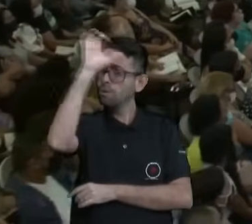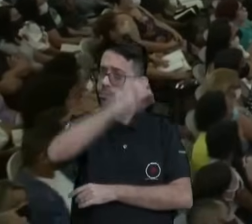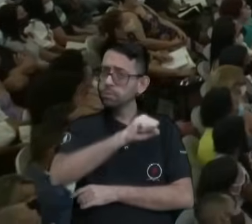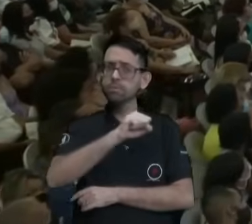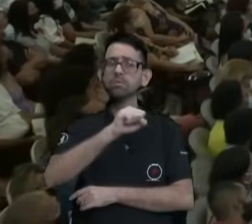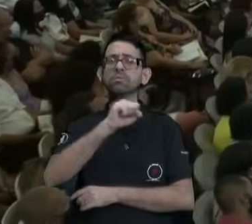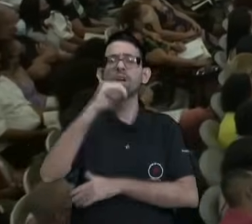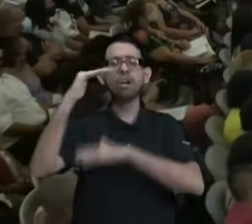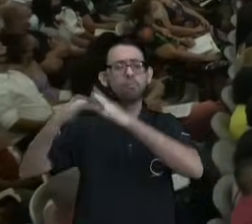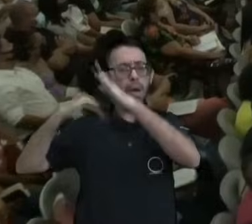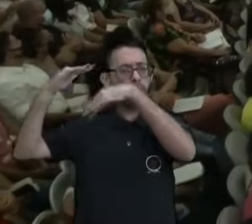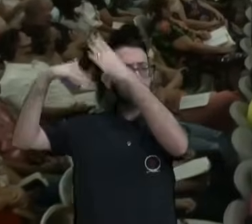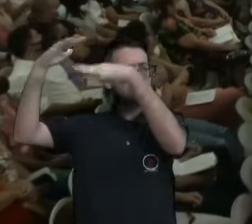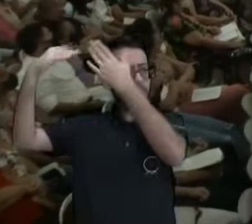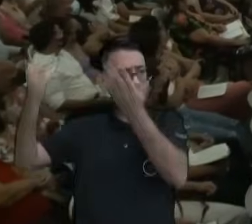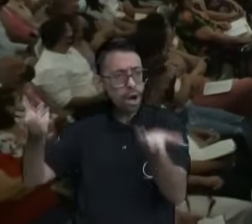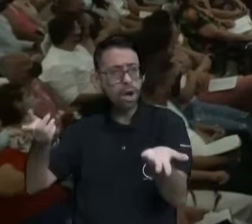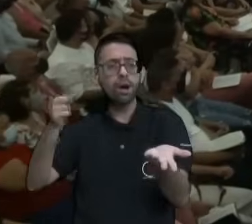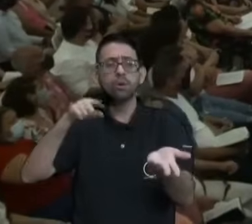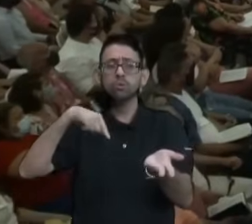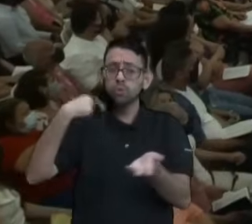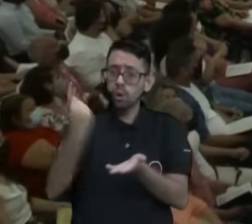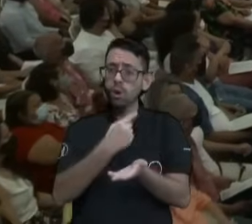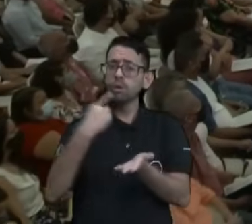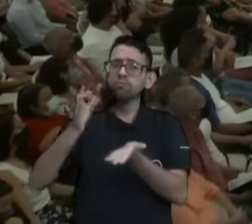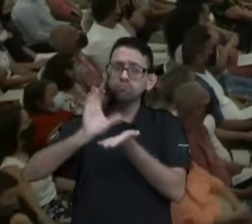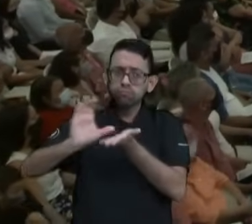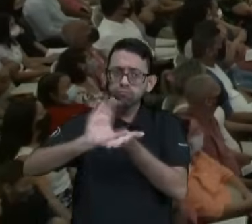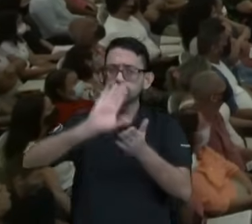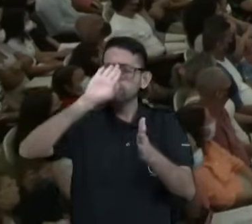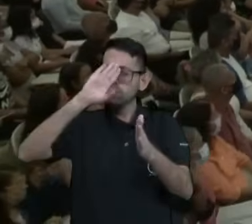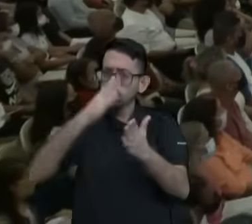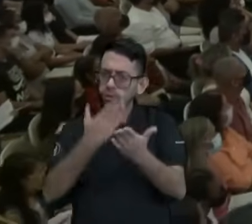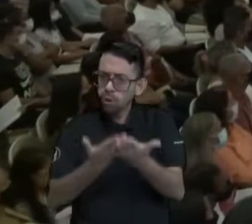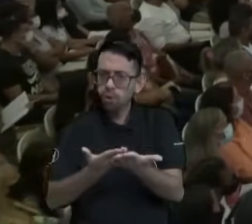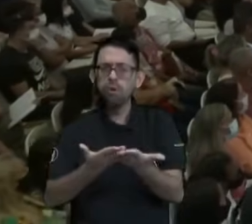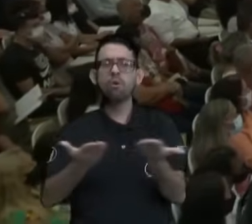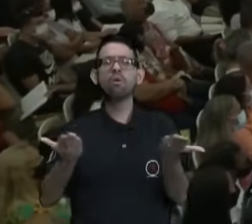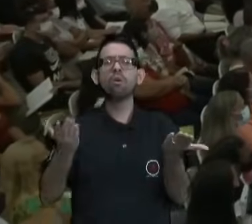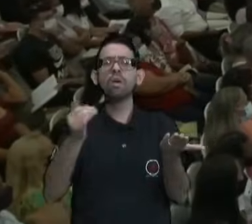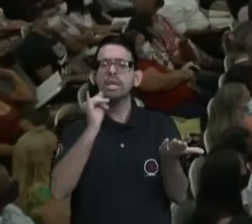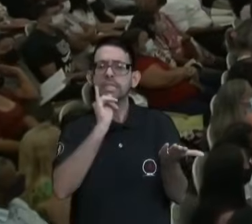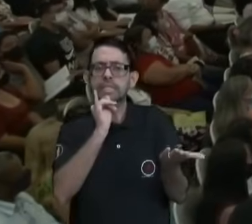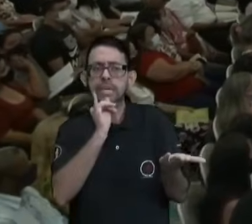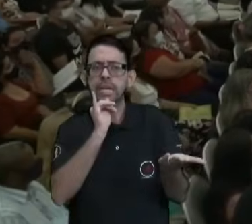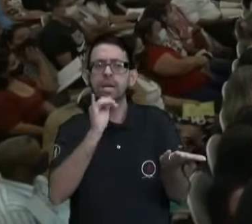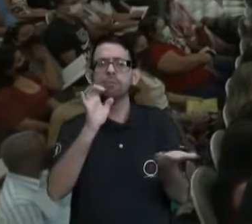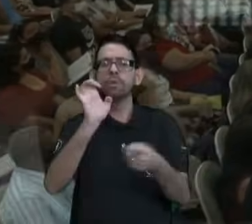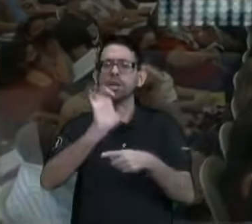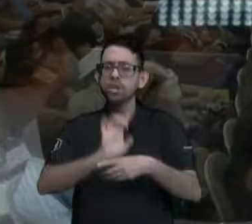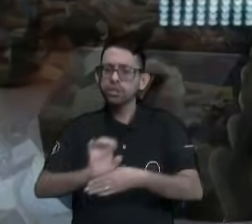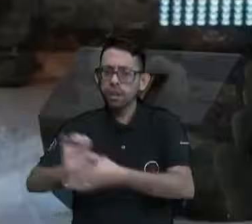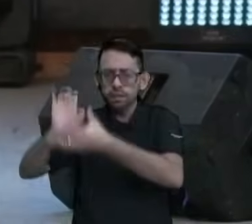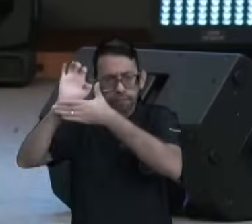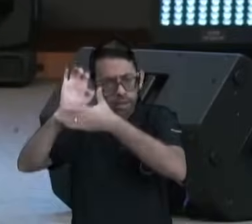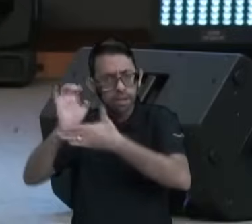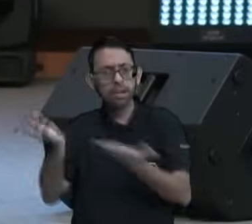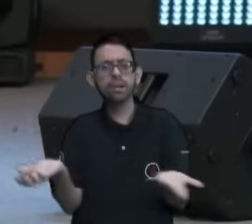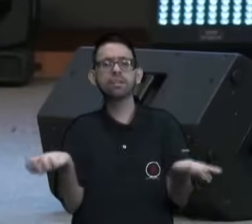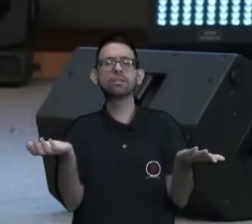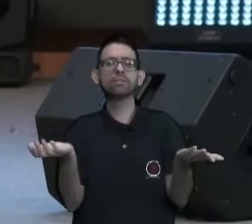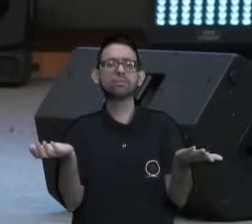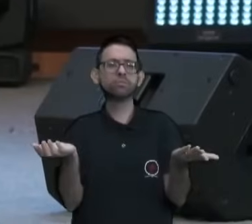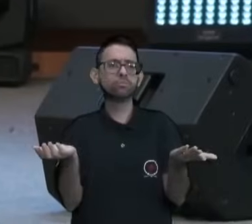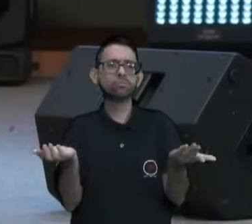nessa nessas escolas que fizemos ainda continuamos fazendo as lavec mas agora estamos usando mais o templo nós